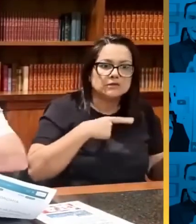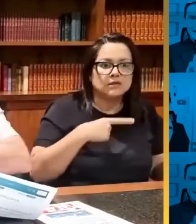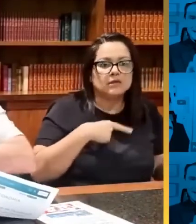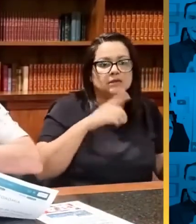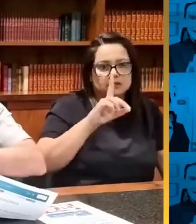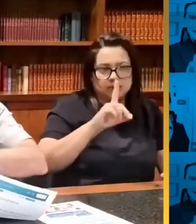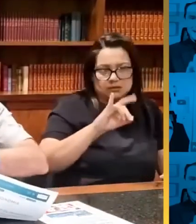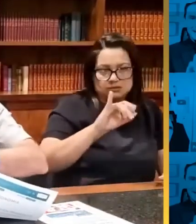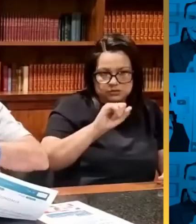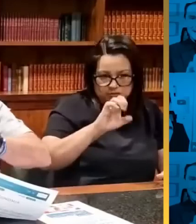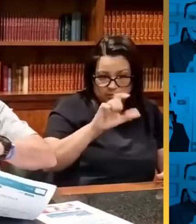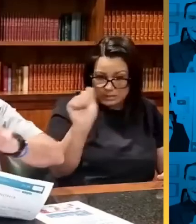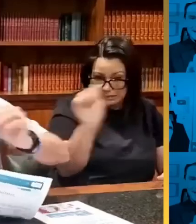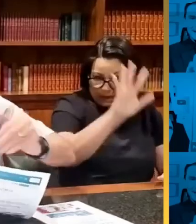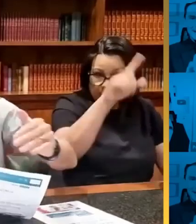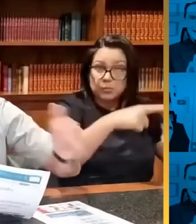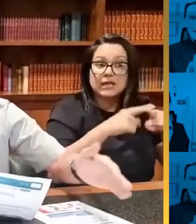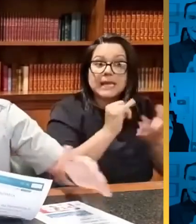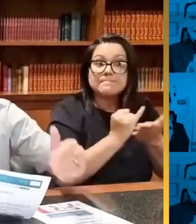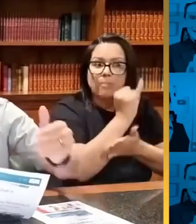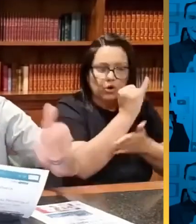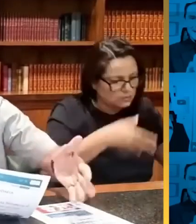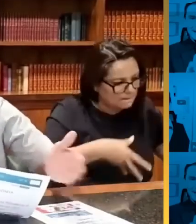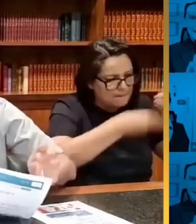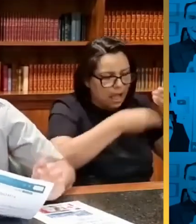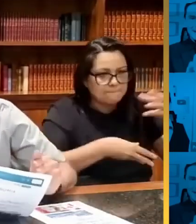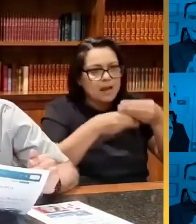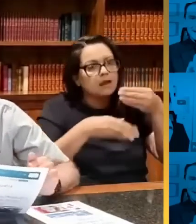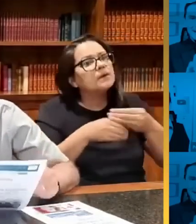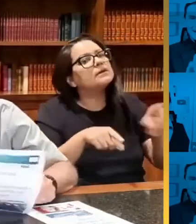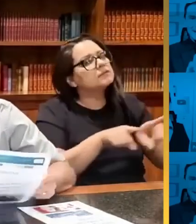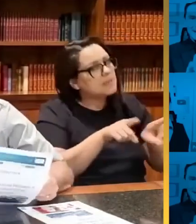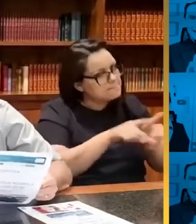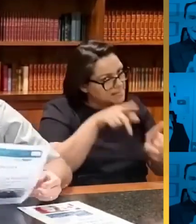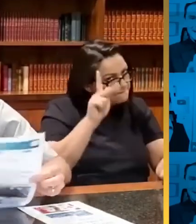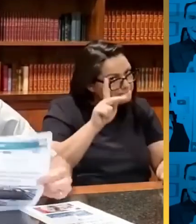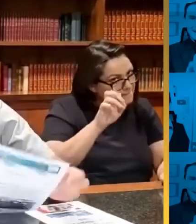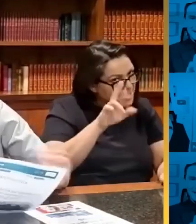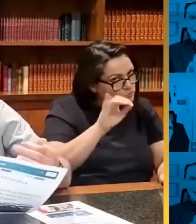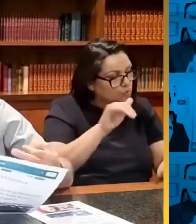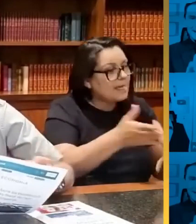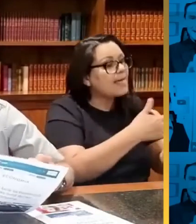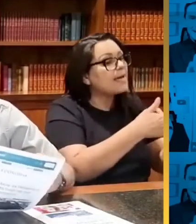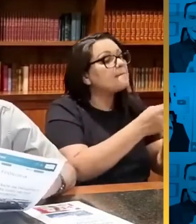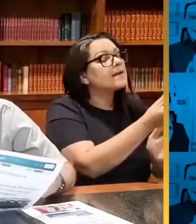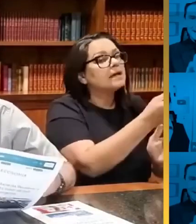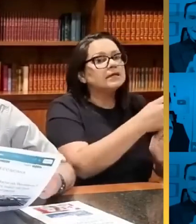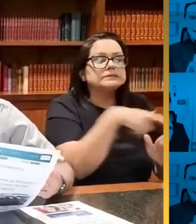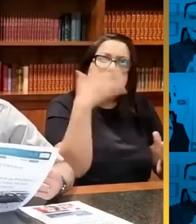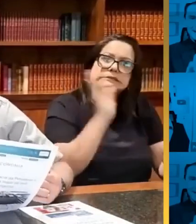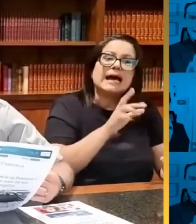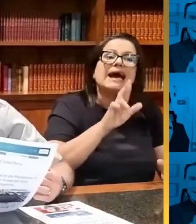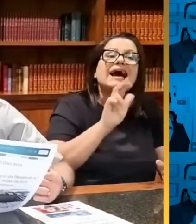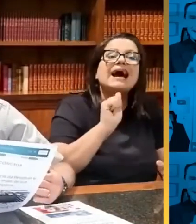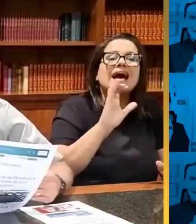de impostos, né? Também em função do preço cobrado pela Petrobras. E a Petrobras está rachando de